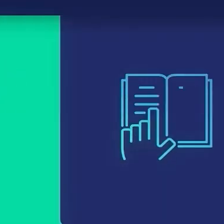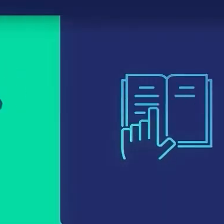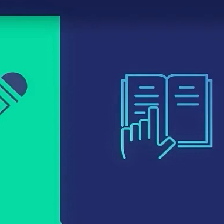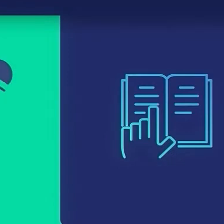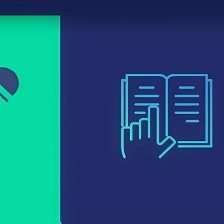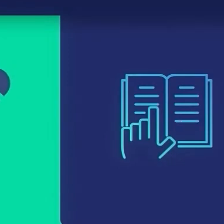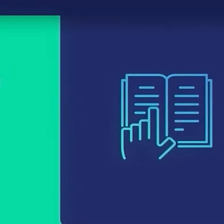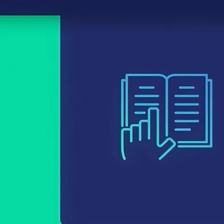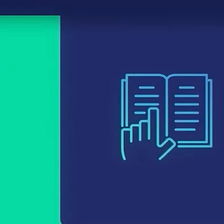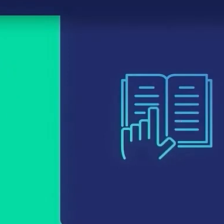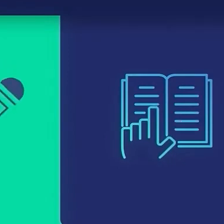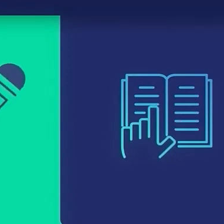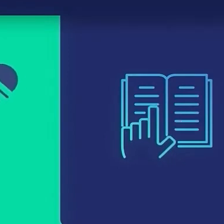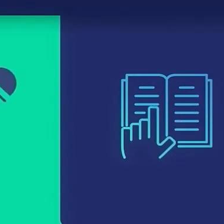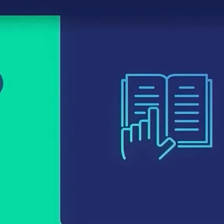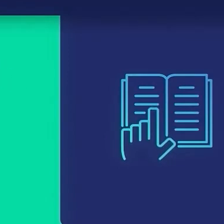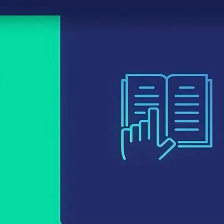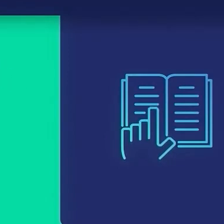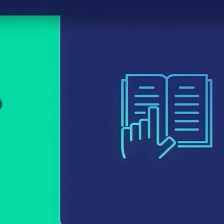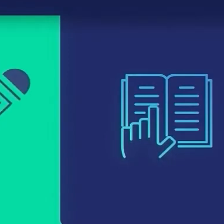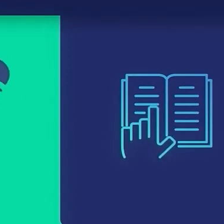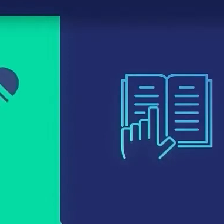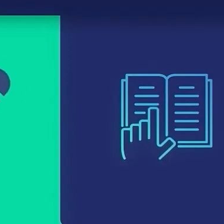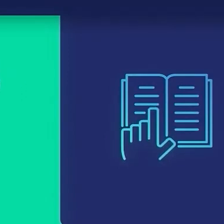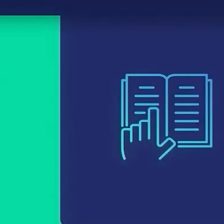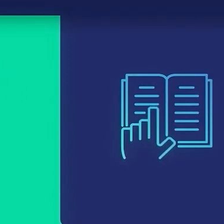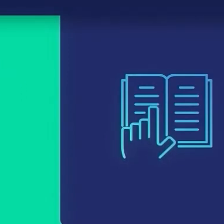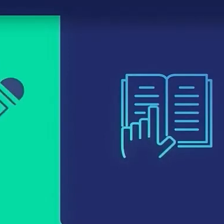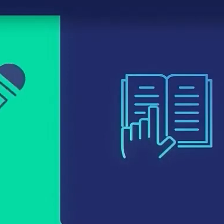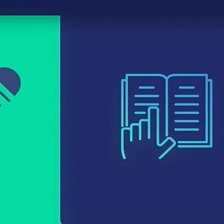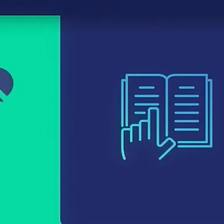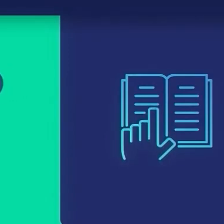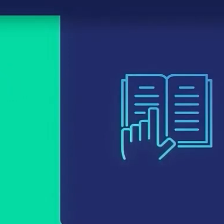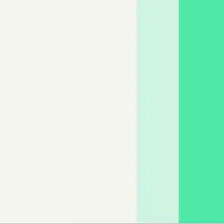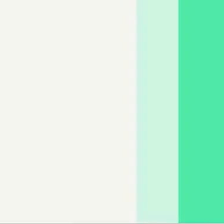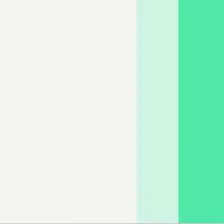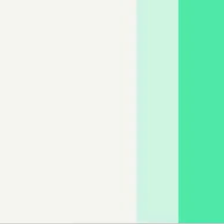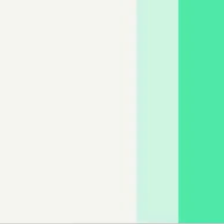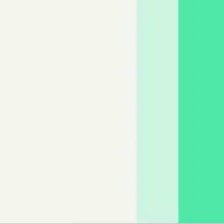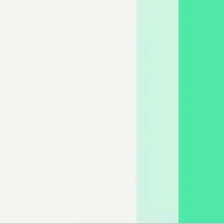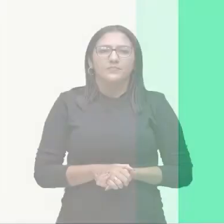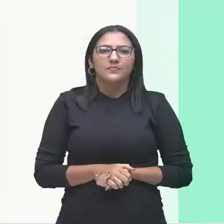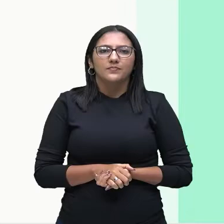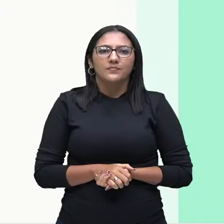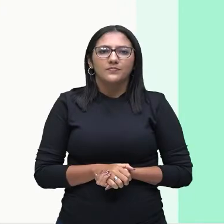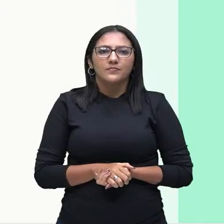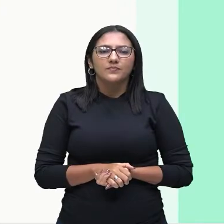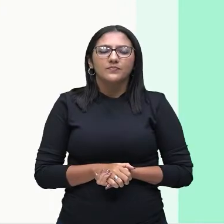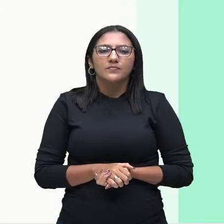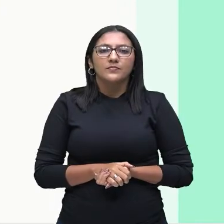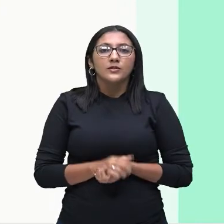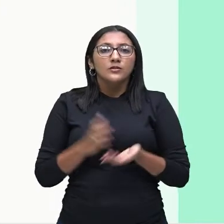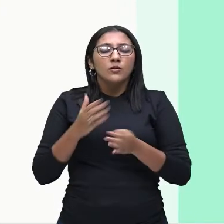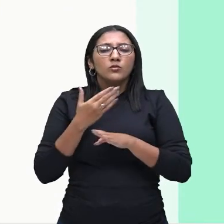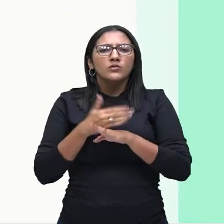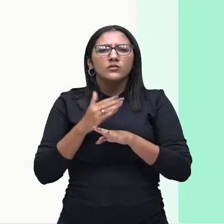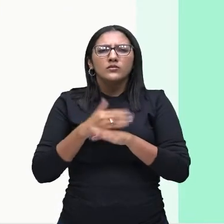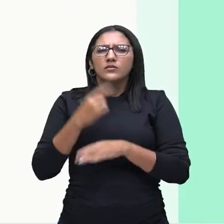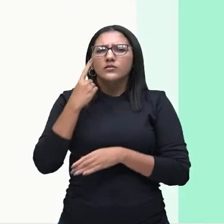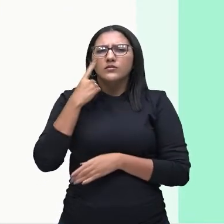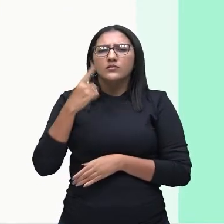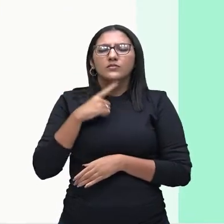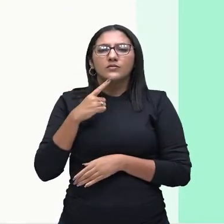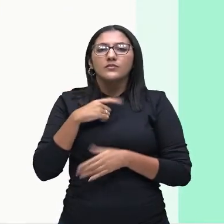E E para o aplicando de hoje, nós trouxemos a